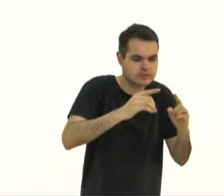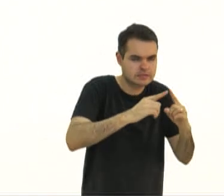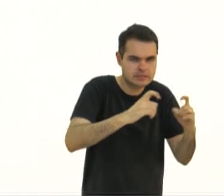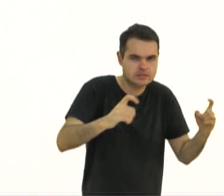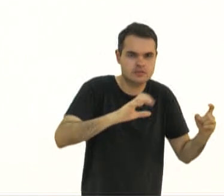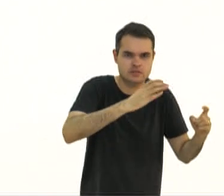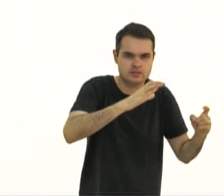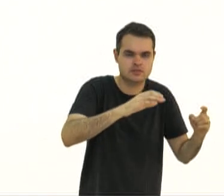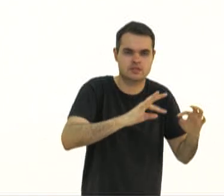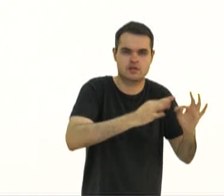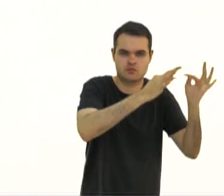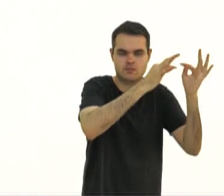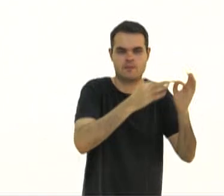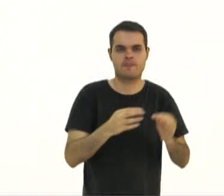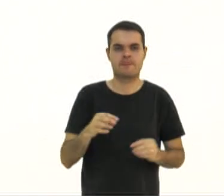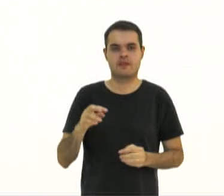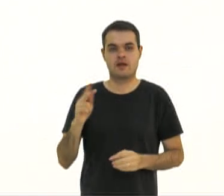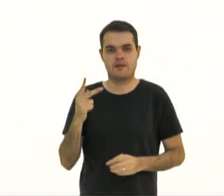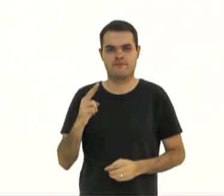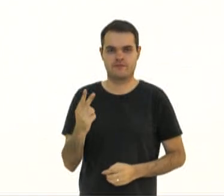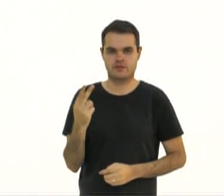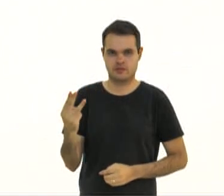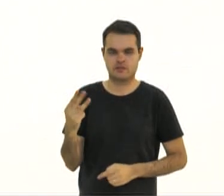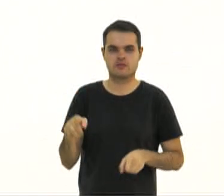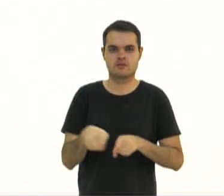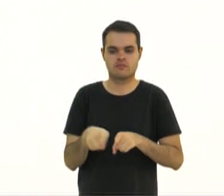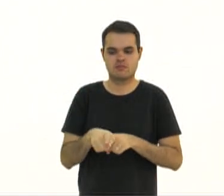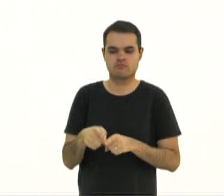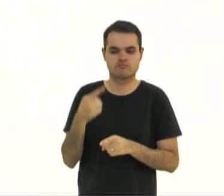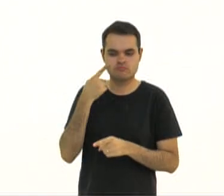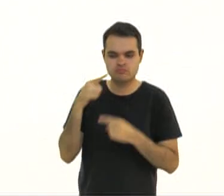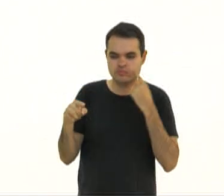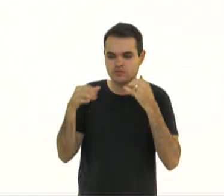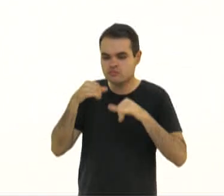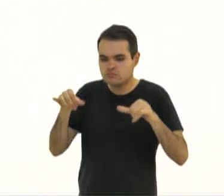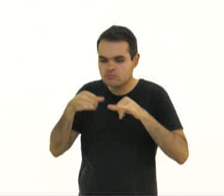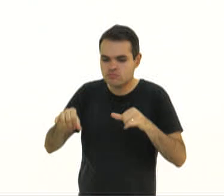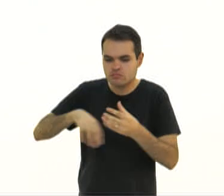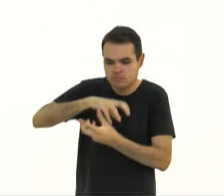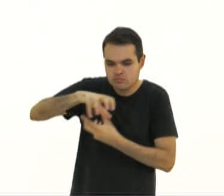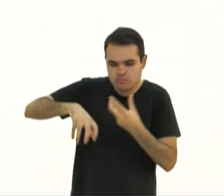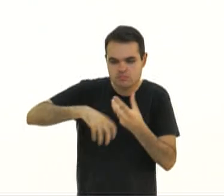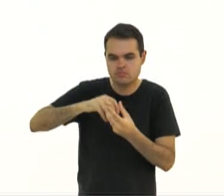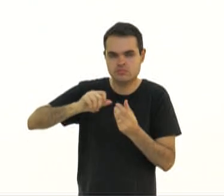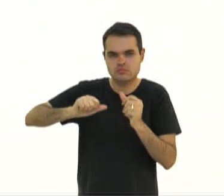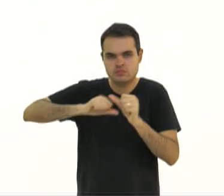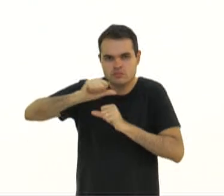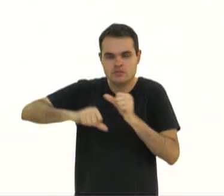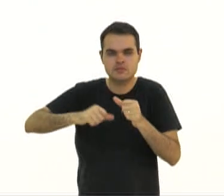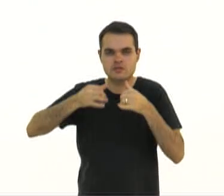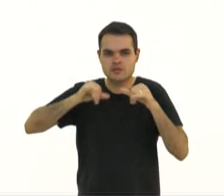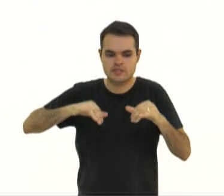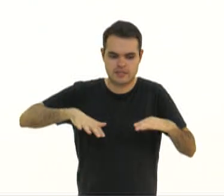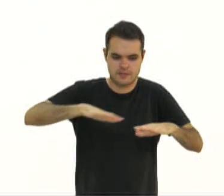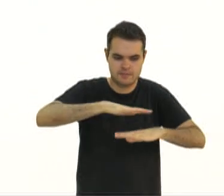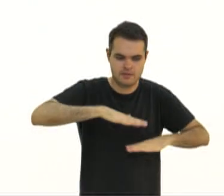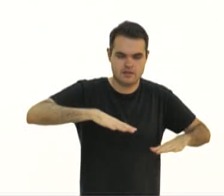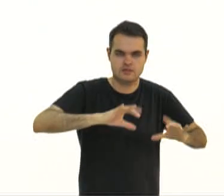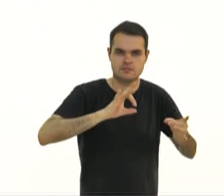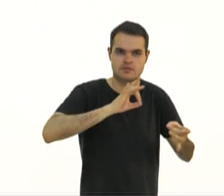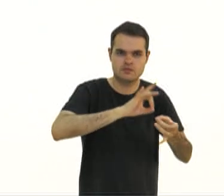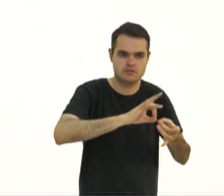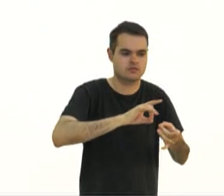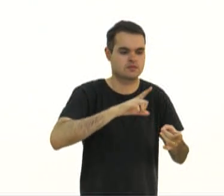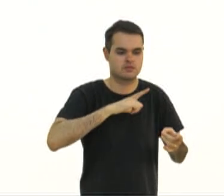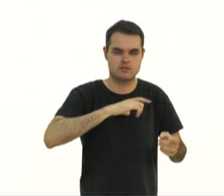E 23, avaliar possibilidades de geração, uso ou transformação de energia em ambientes específicos, considerando implicações